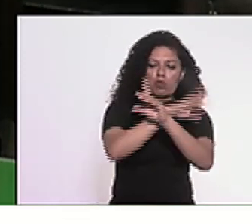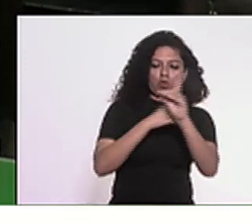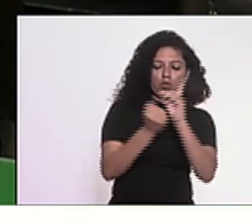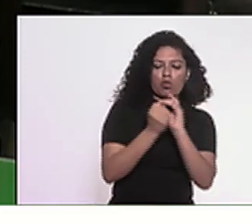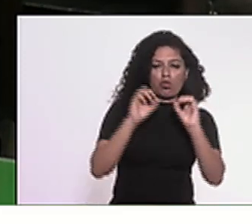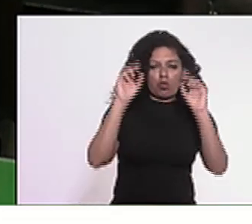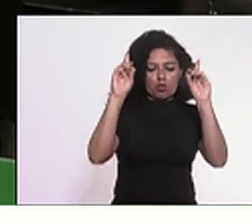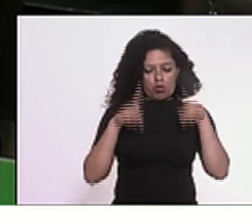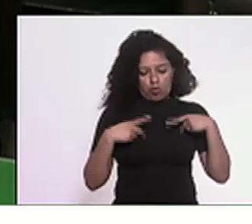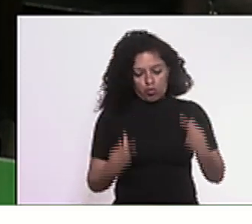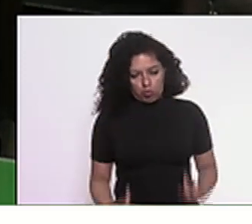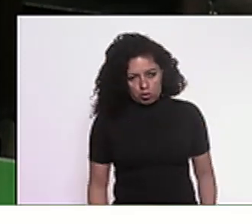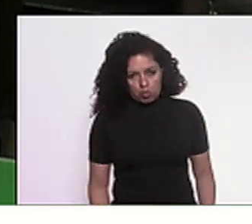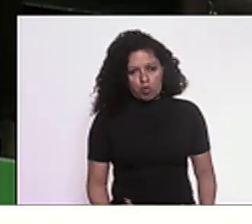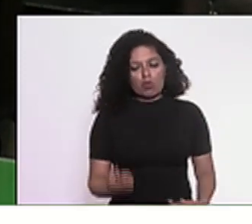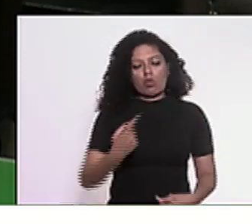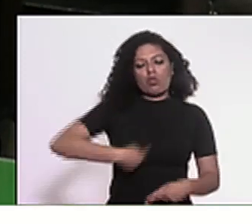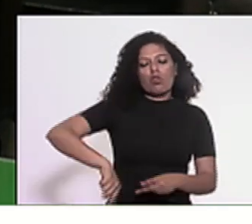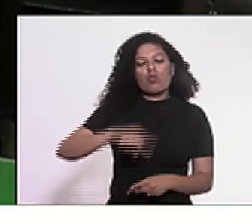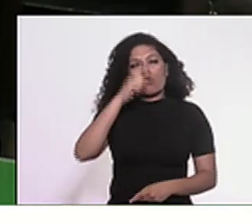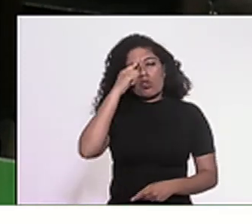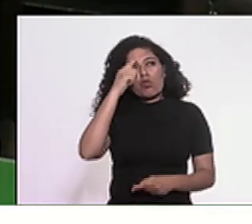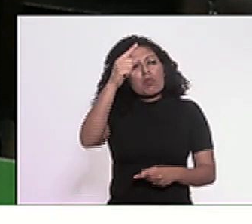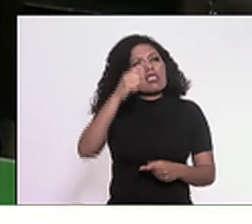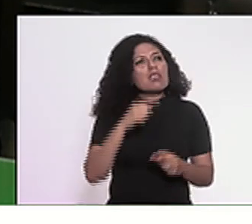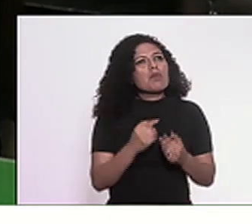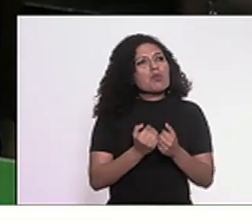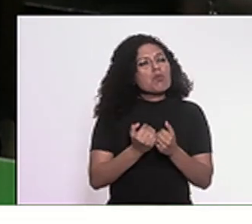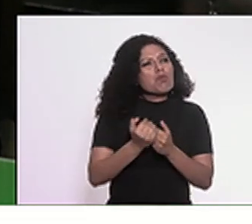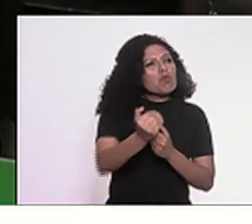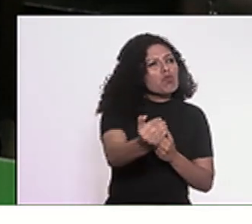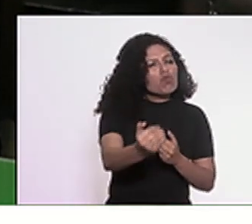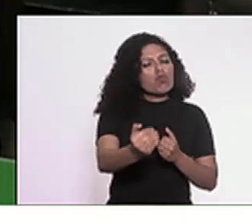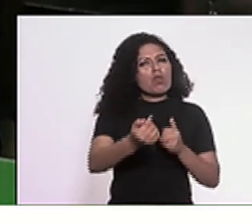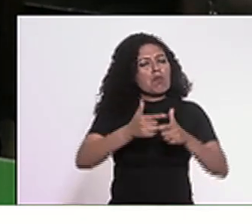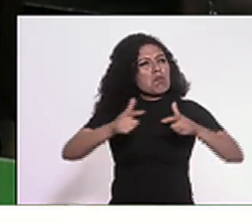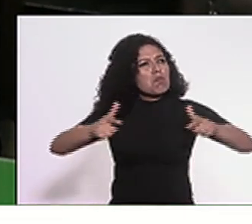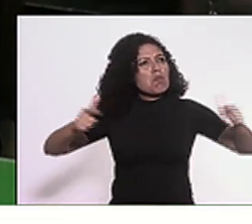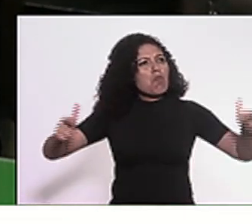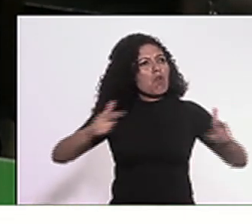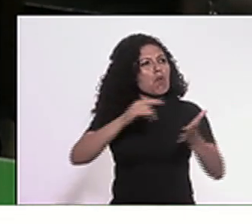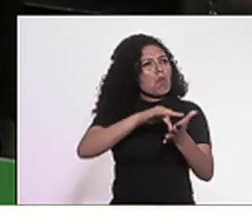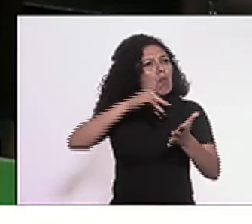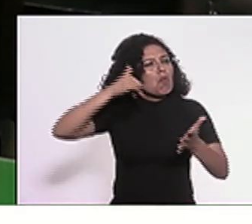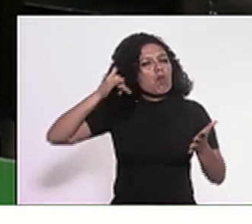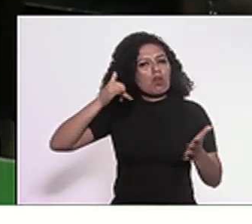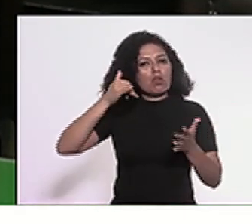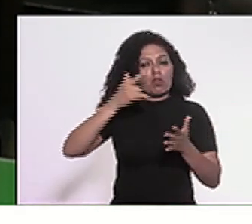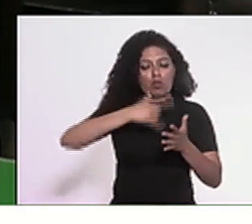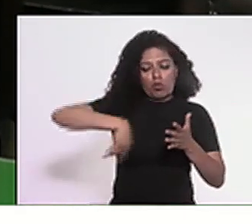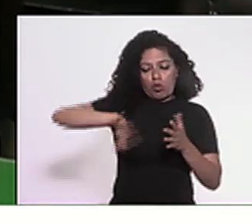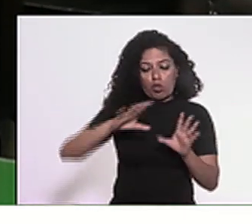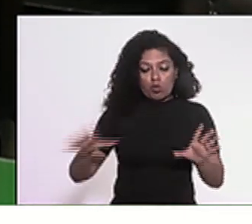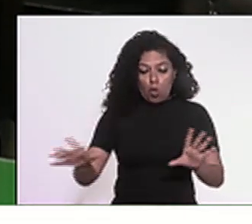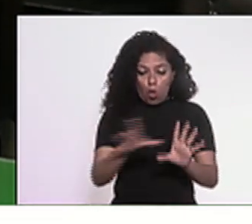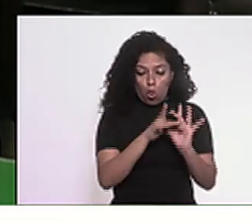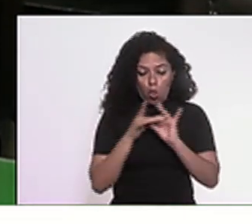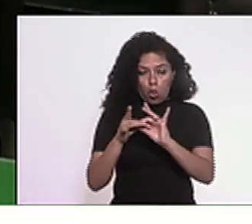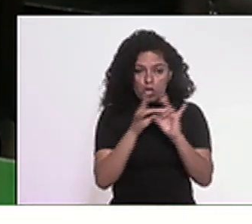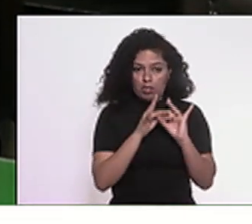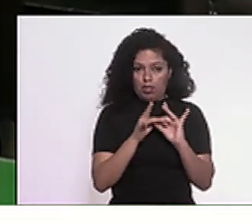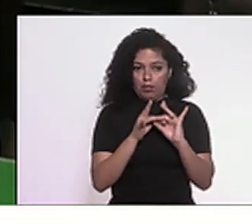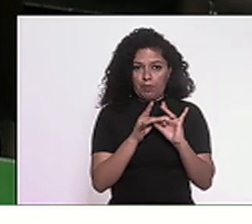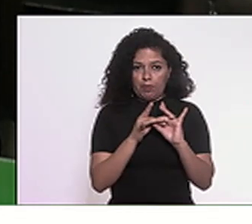Humanos, nós resolvemos ampliar esse atendimento. Então, nós vamos unificar esse